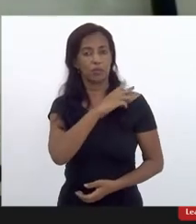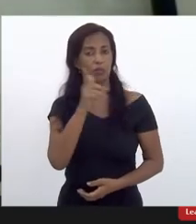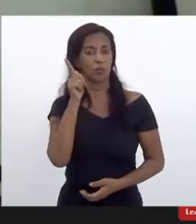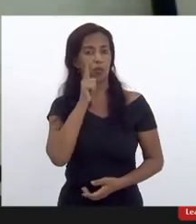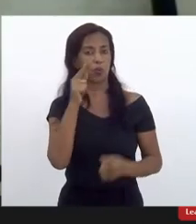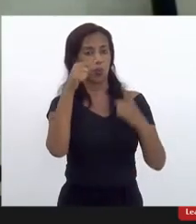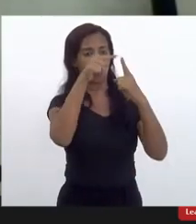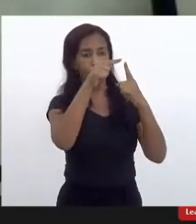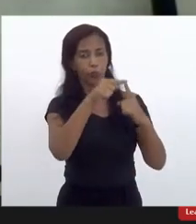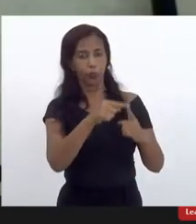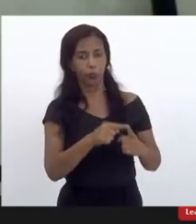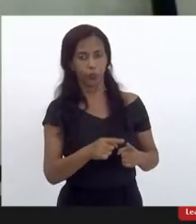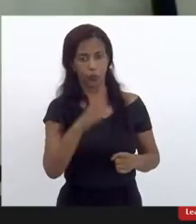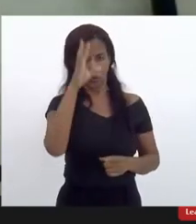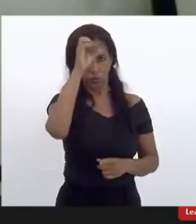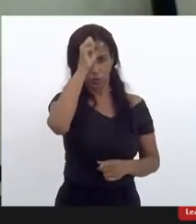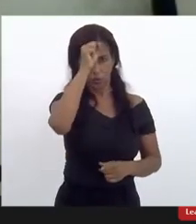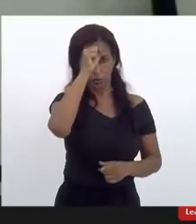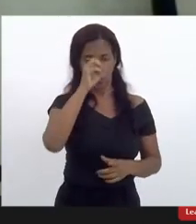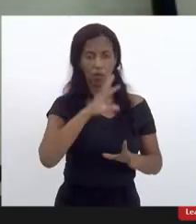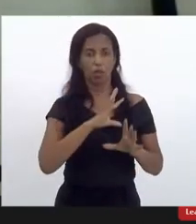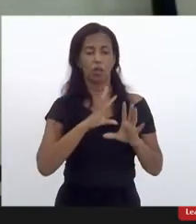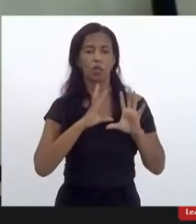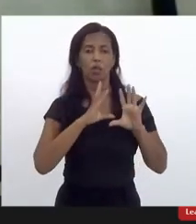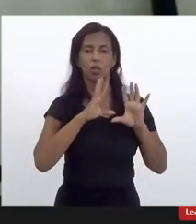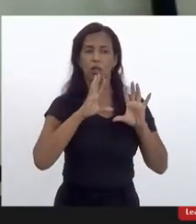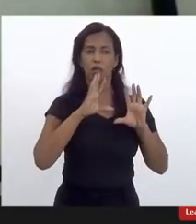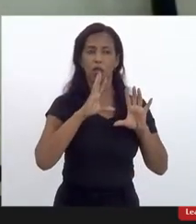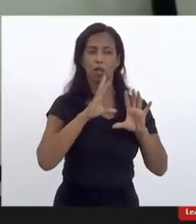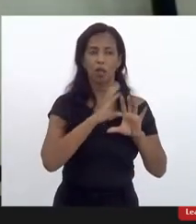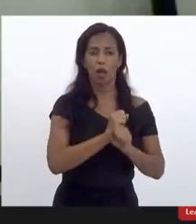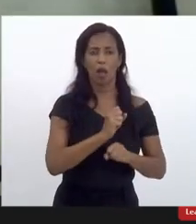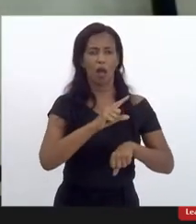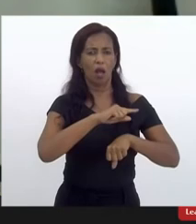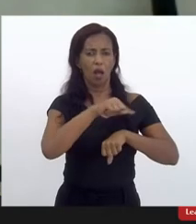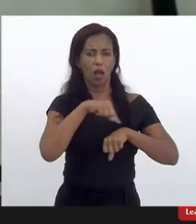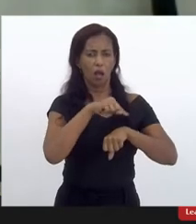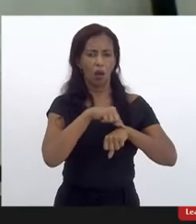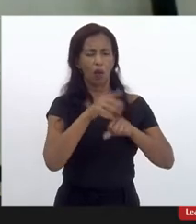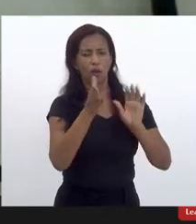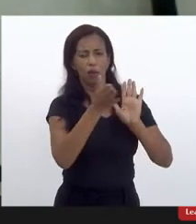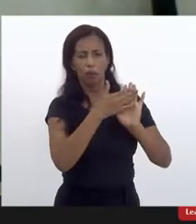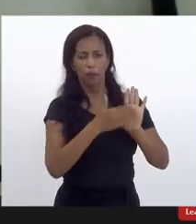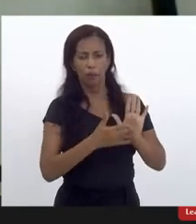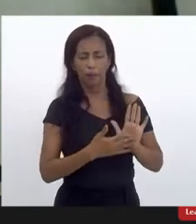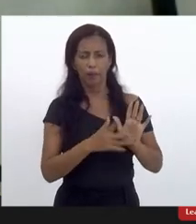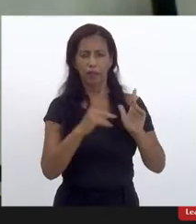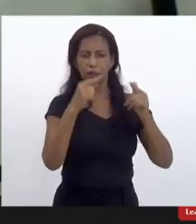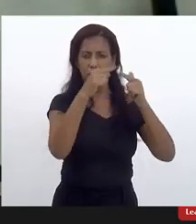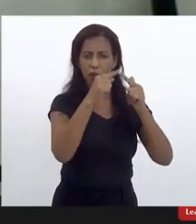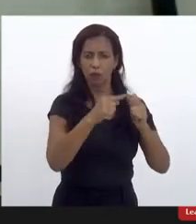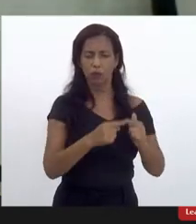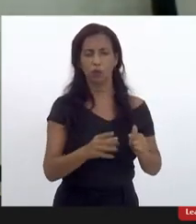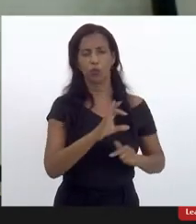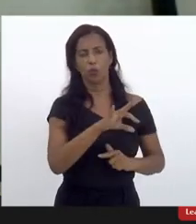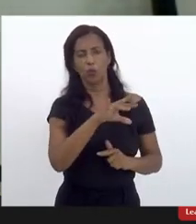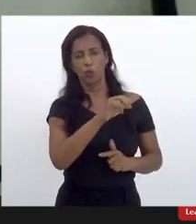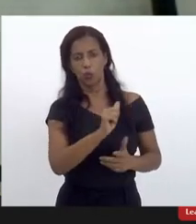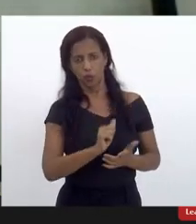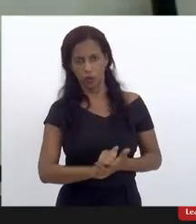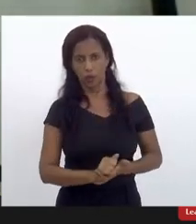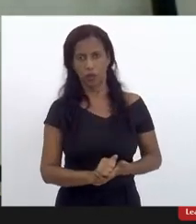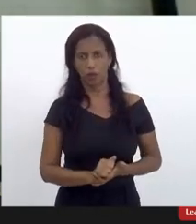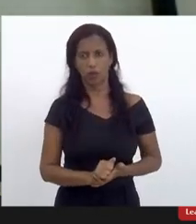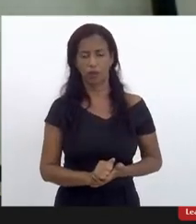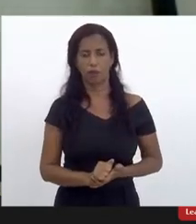atingiram os objetivos de aprendizagem e completaram a carga horária de acordo com o parecer do conselho,